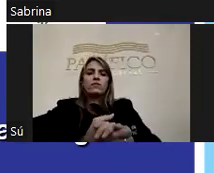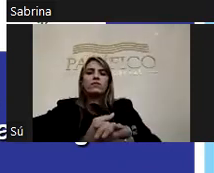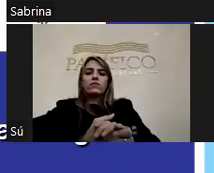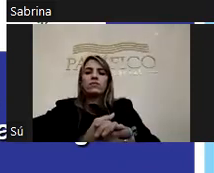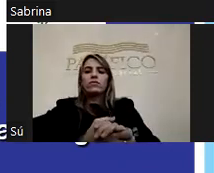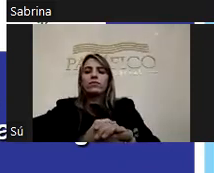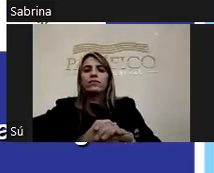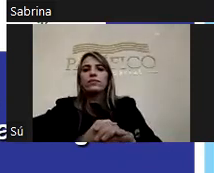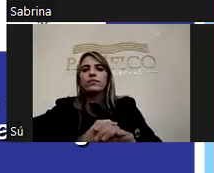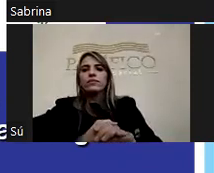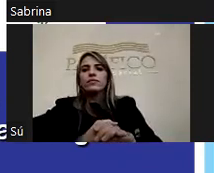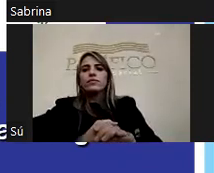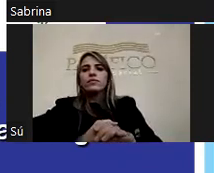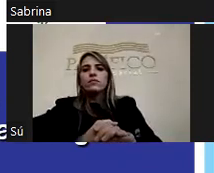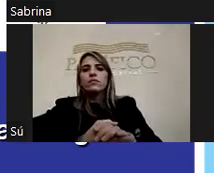vasopressina,